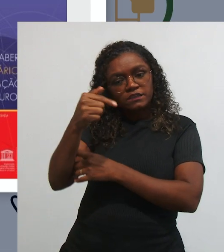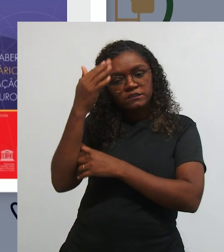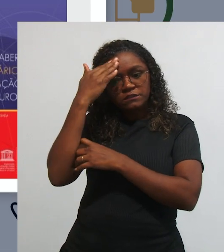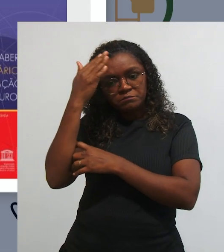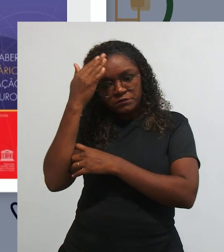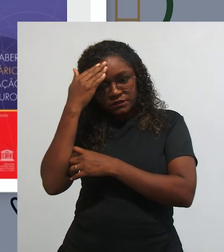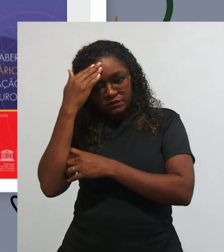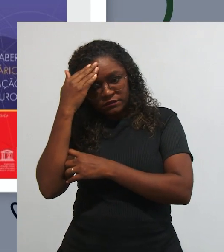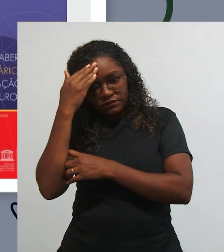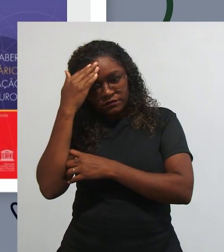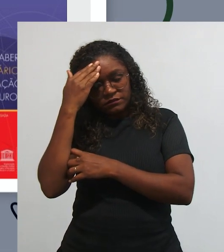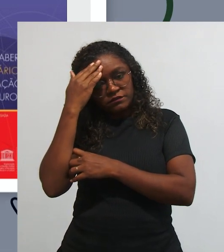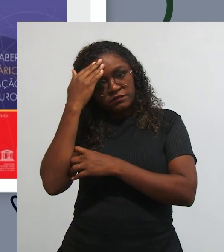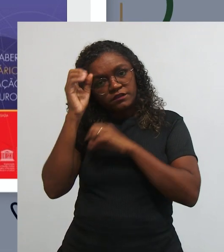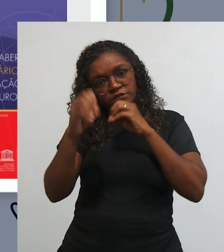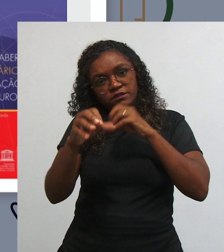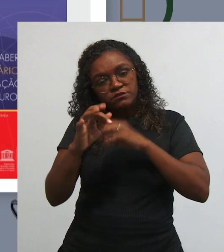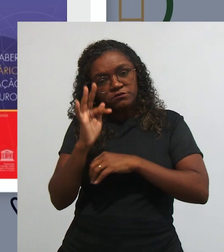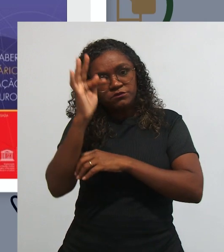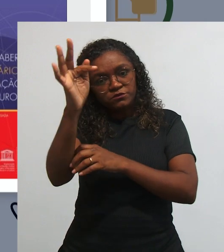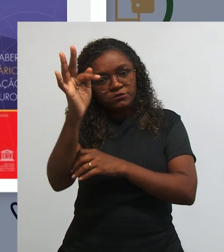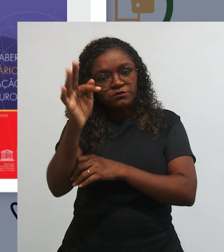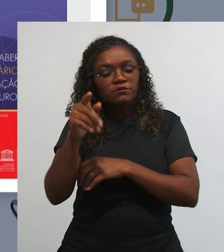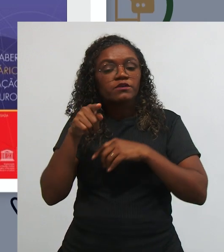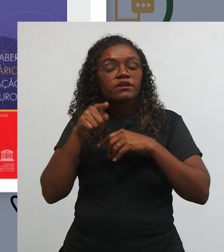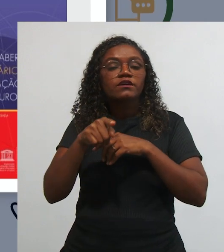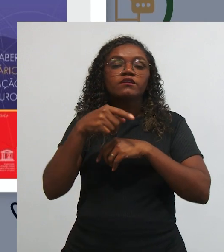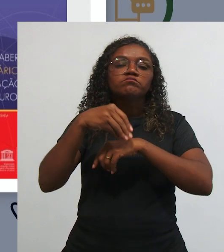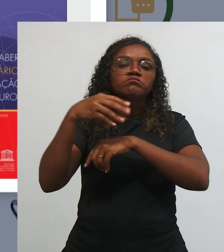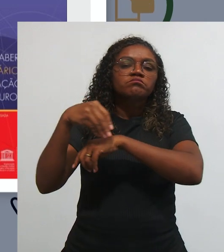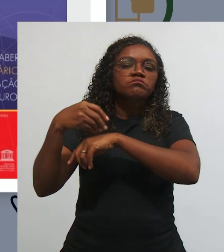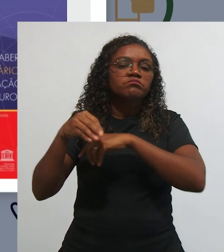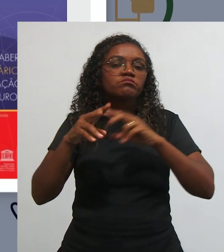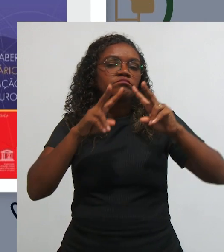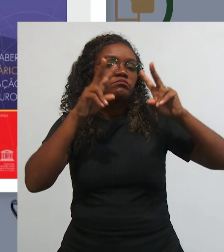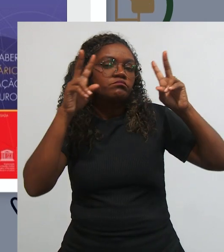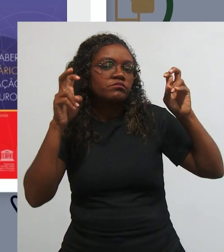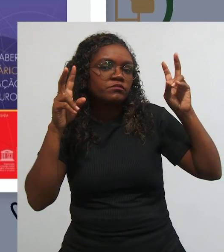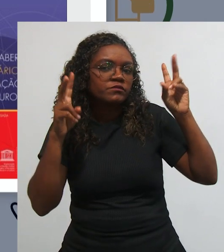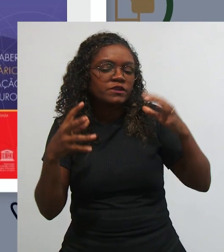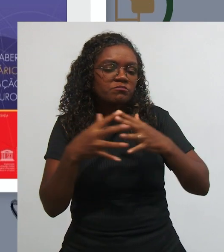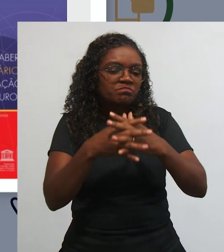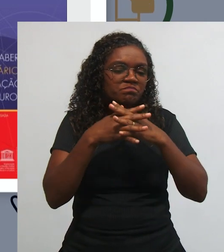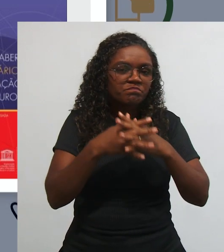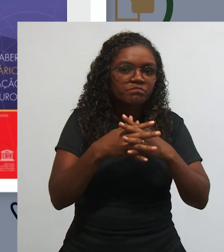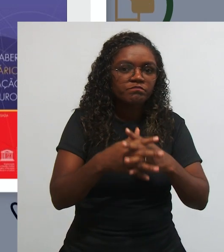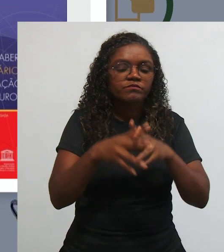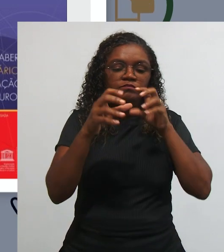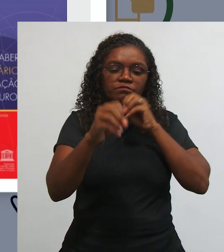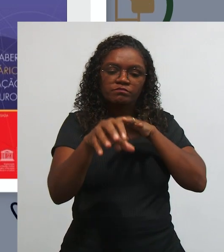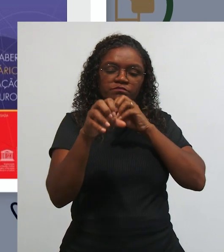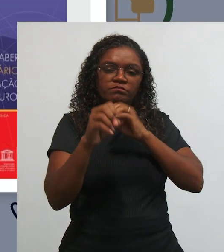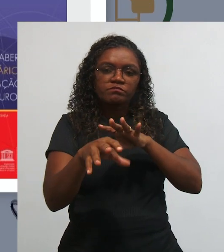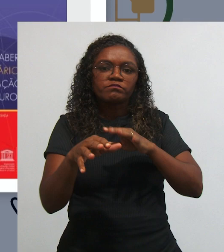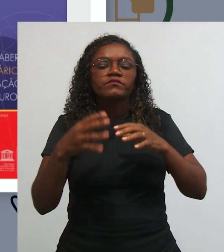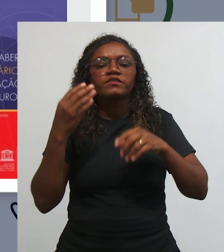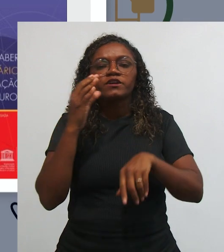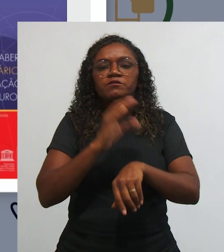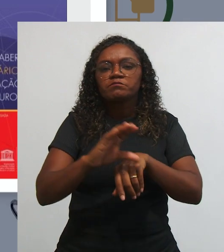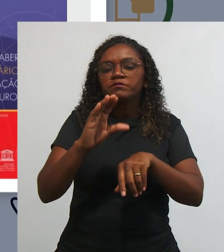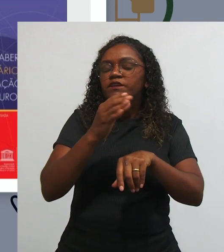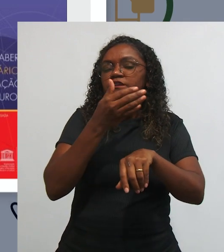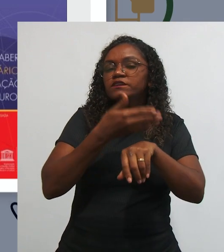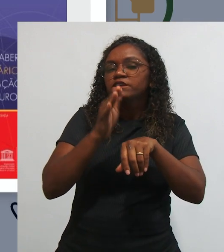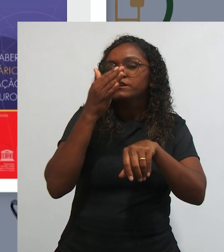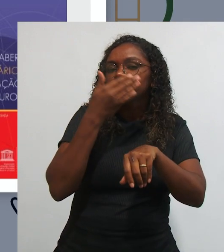várias reflexões sobre como a complexidade e ensinar e praticar ciência e